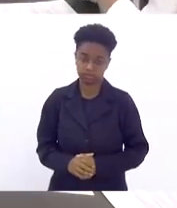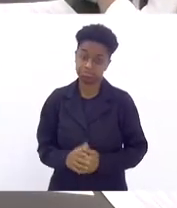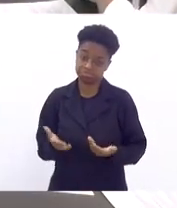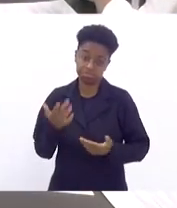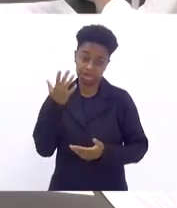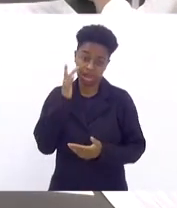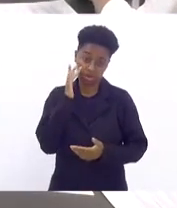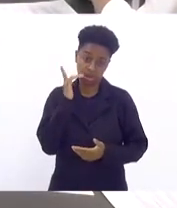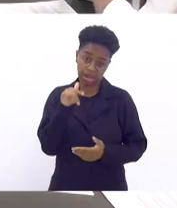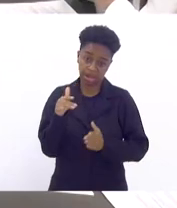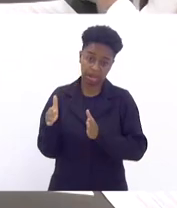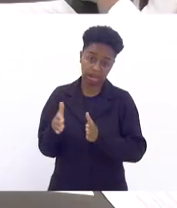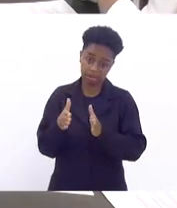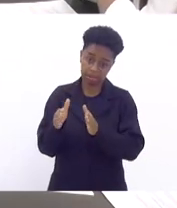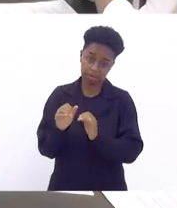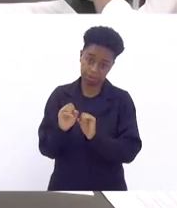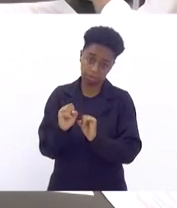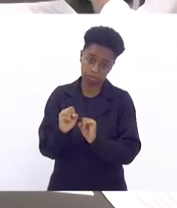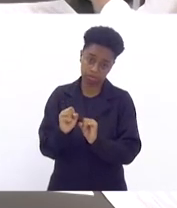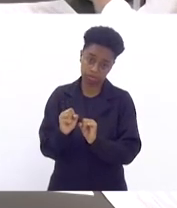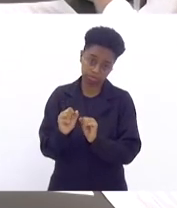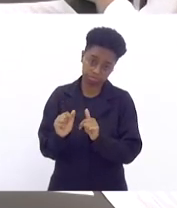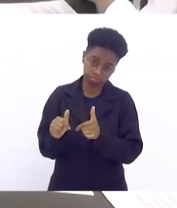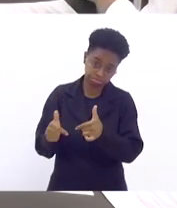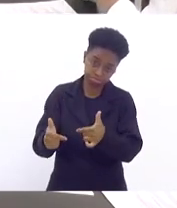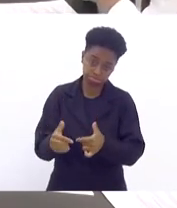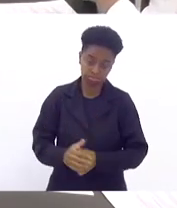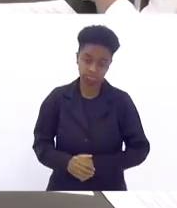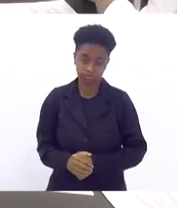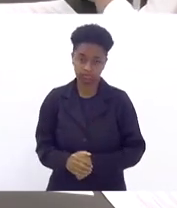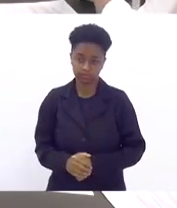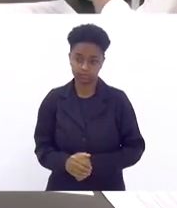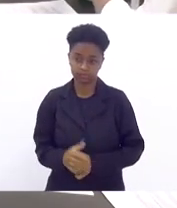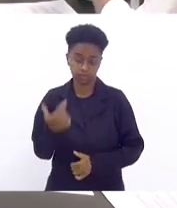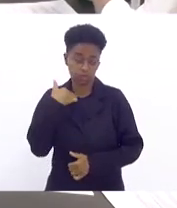um caminho que a gente pode pode adotar para dar mais celeridade